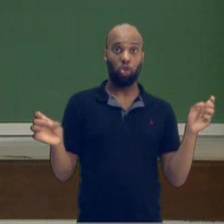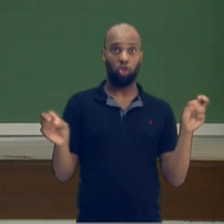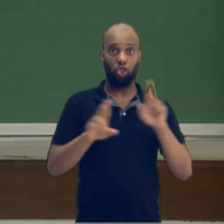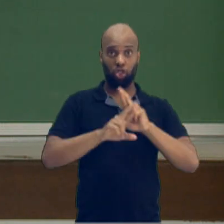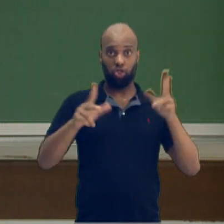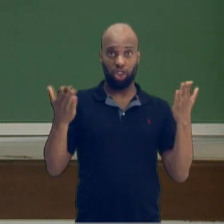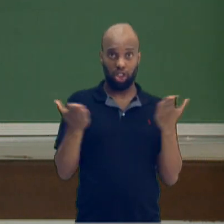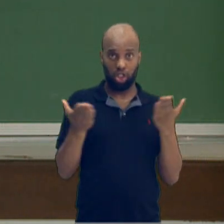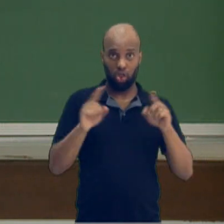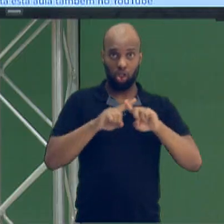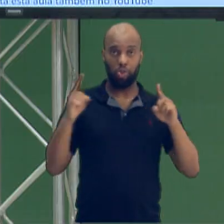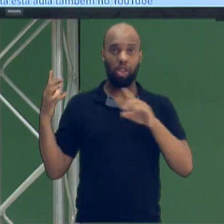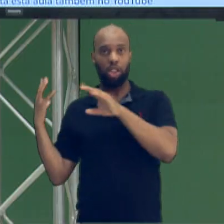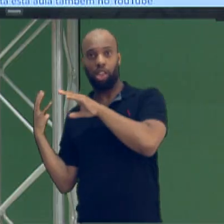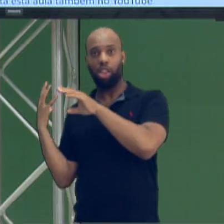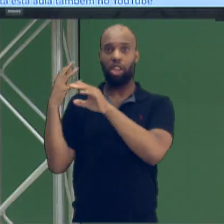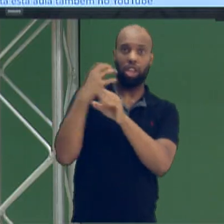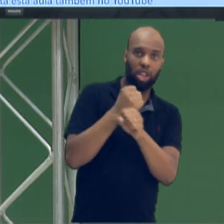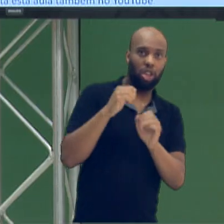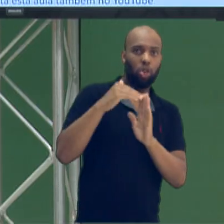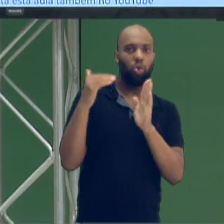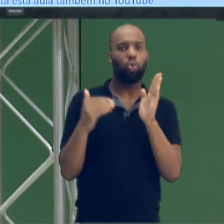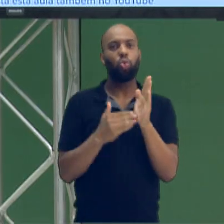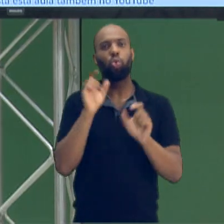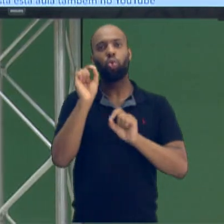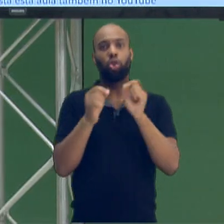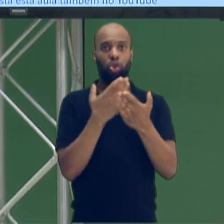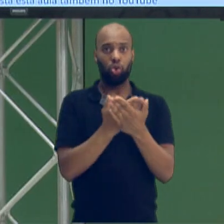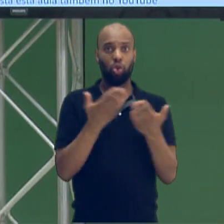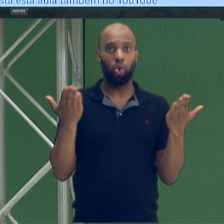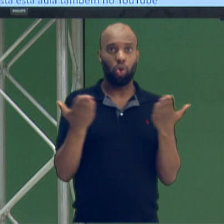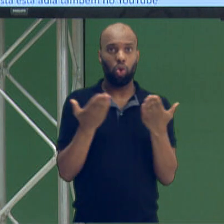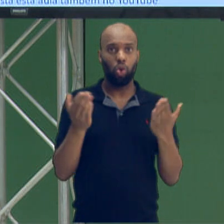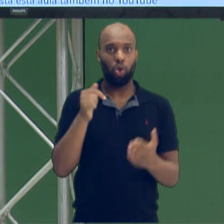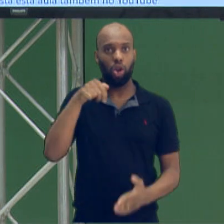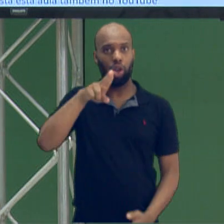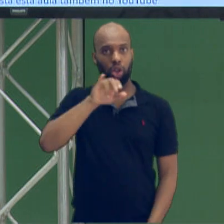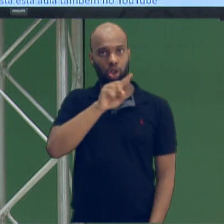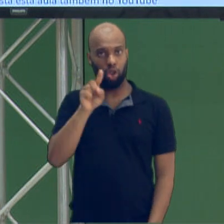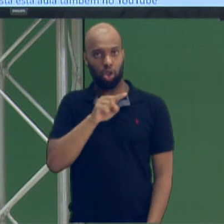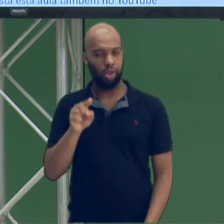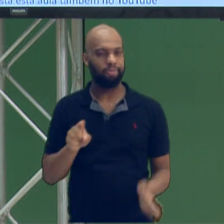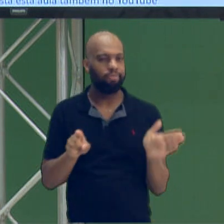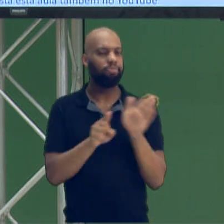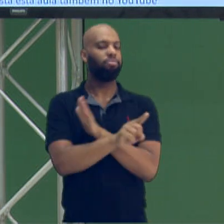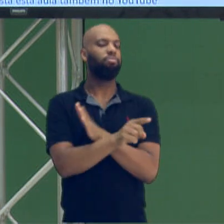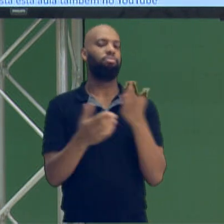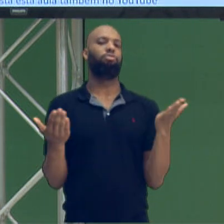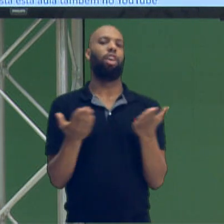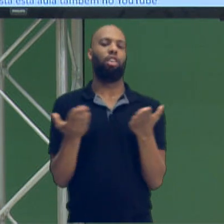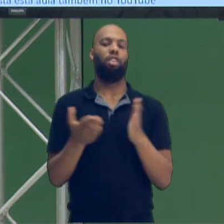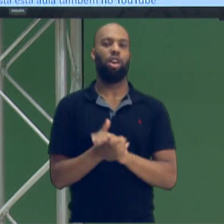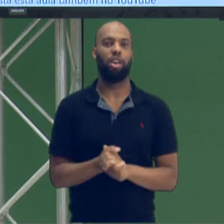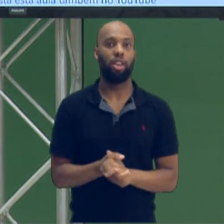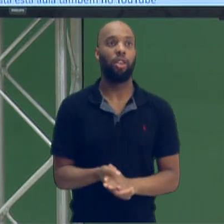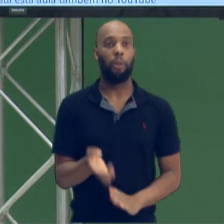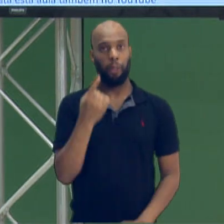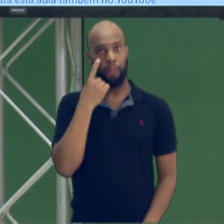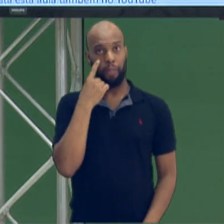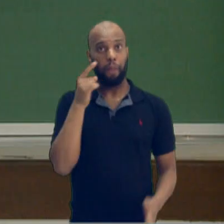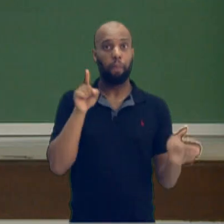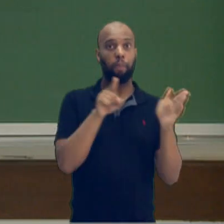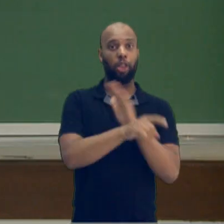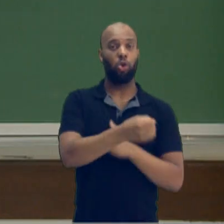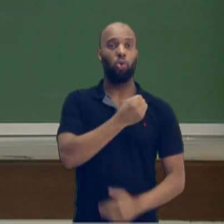gente vai recapitular um pouquinho tudo que a gente viu na aula de hoje através do nosso quiz, tá certo? Então, vamos para a nossa